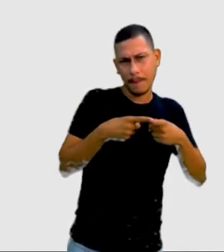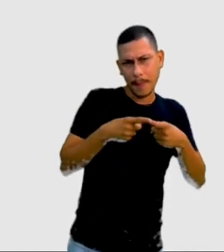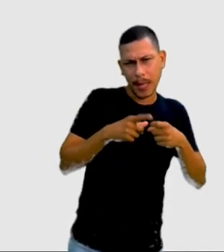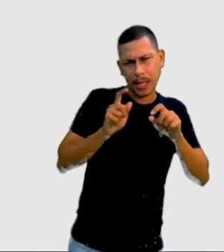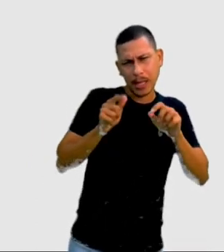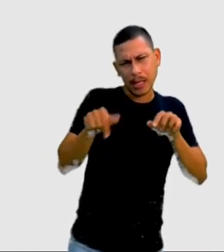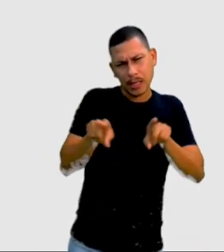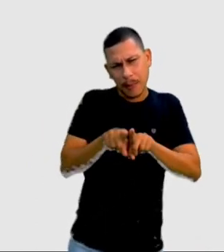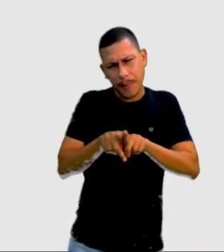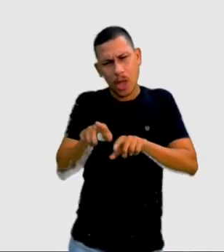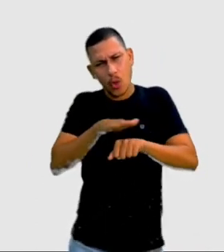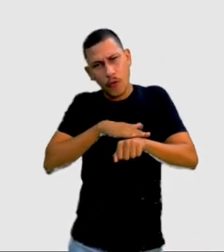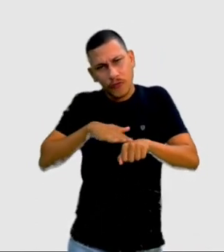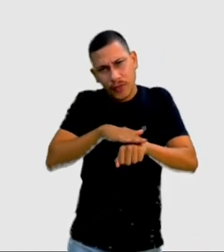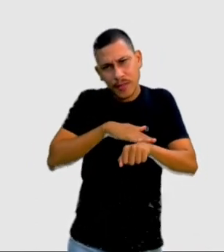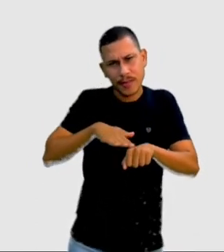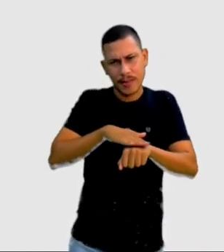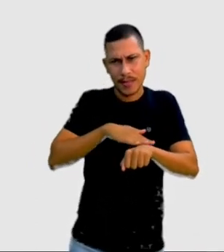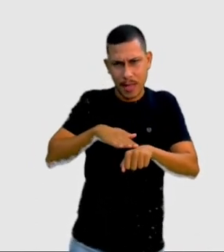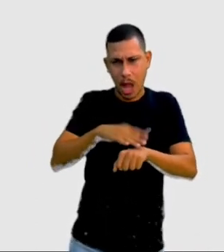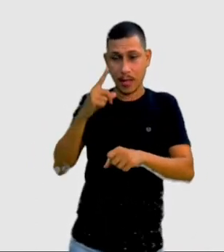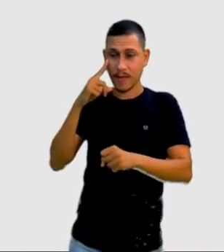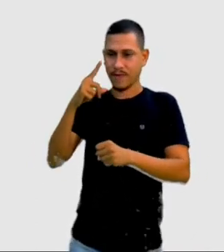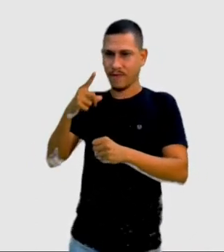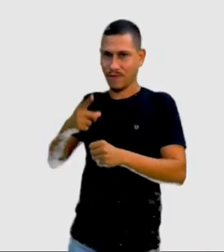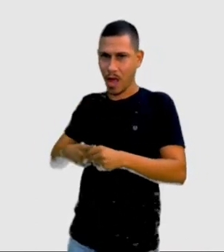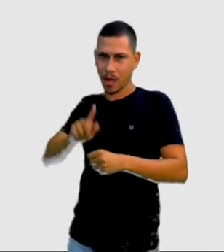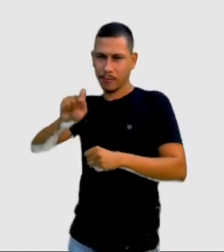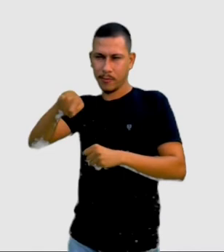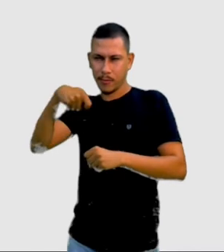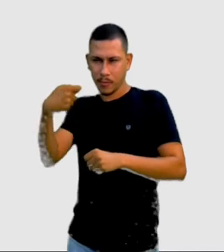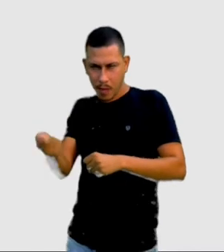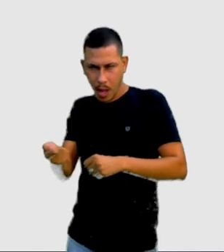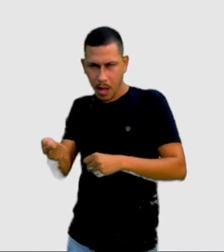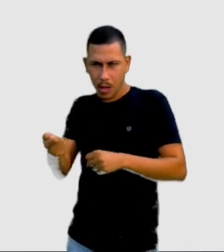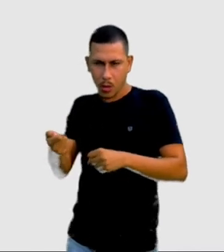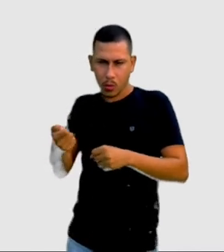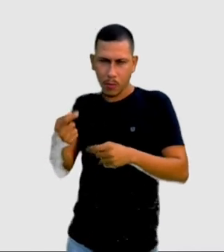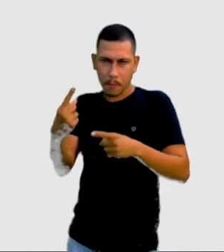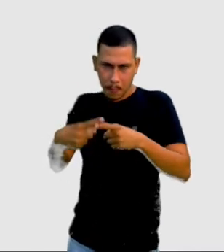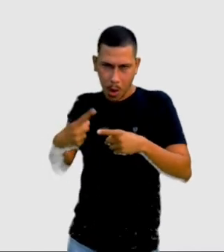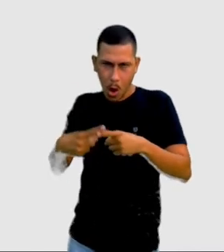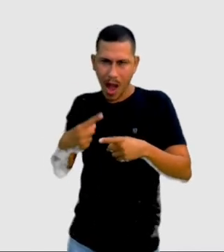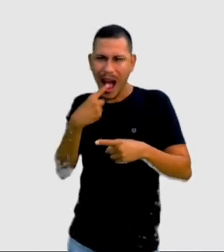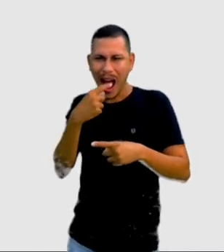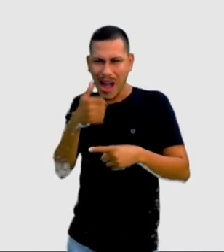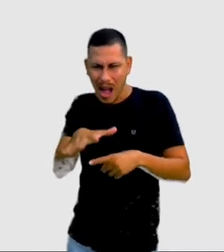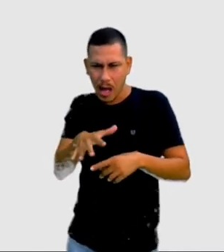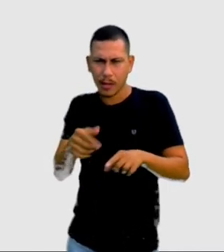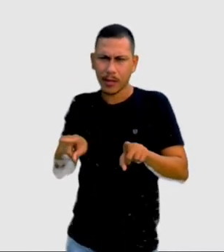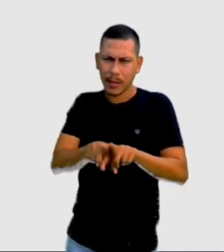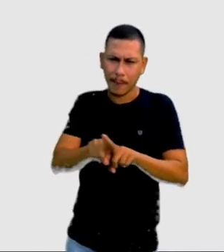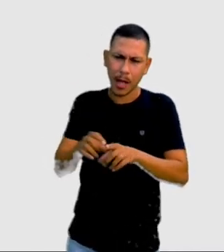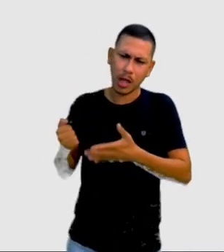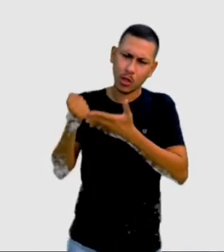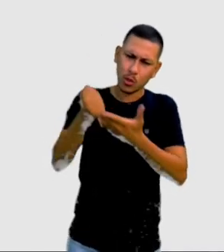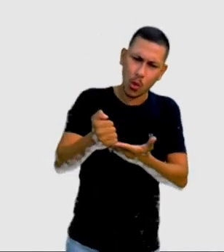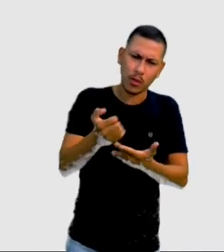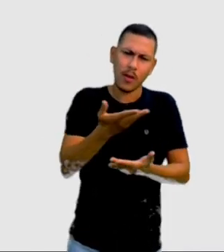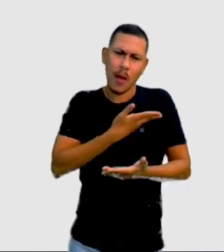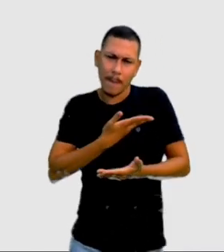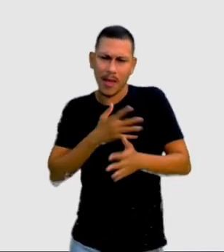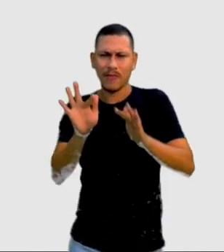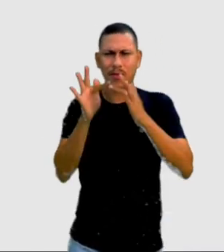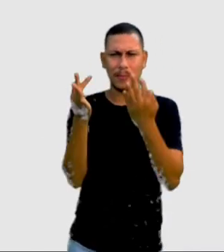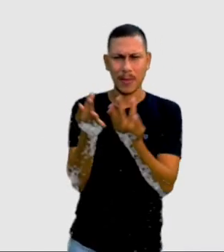distúrbios alimentares e prevenir o seu desenvolvimento, tá? Impedir que ele venha ocorrer. E ofereça apoio aos amigos e aos